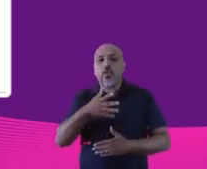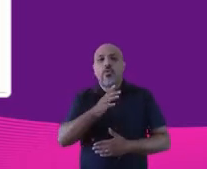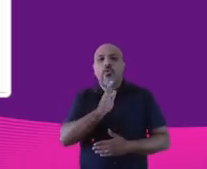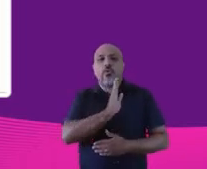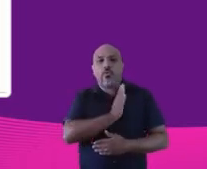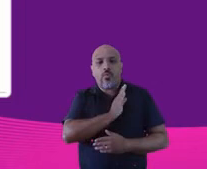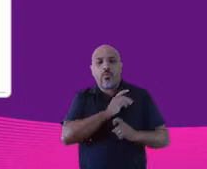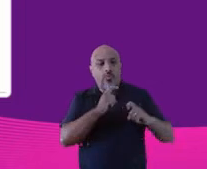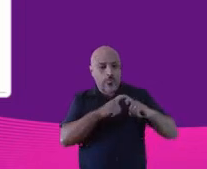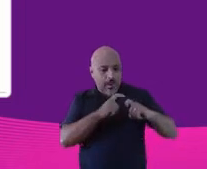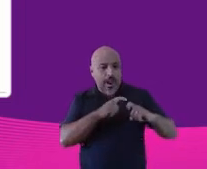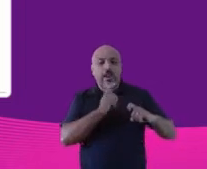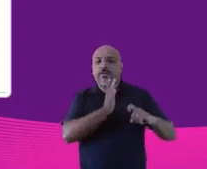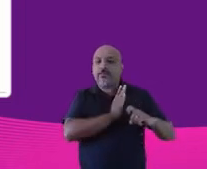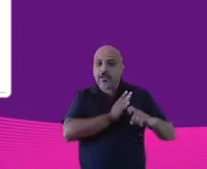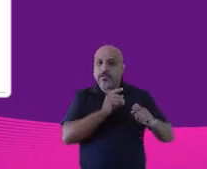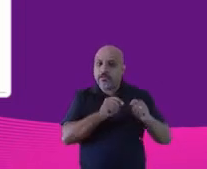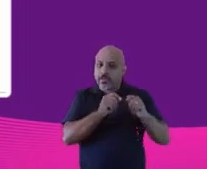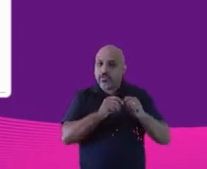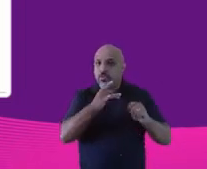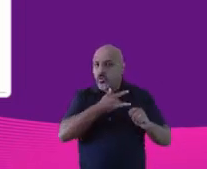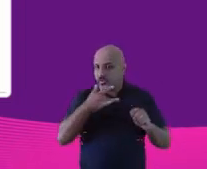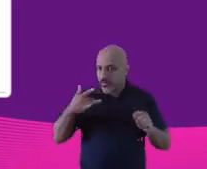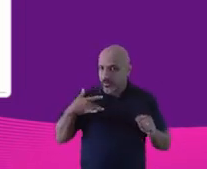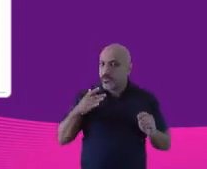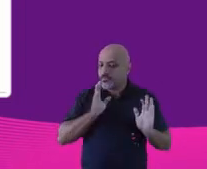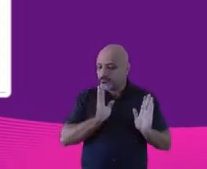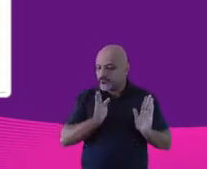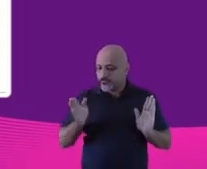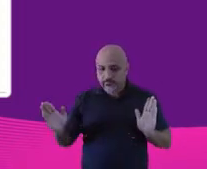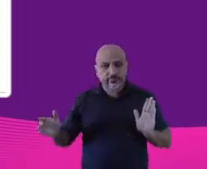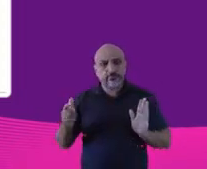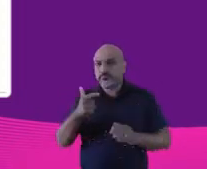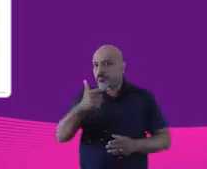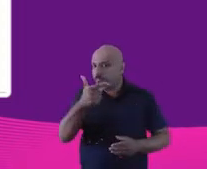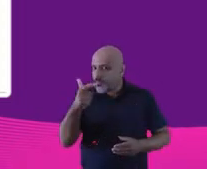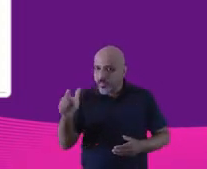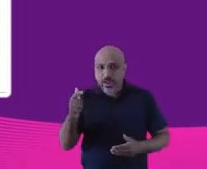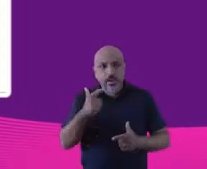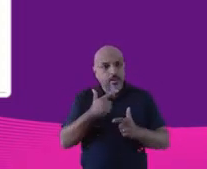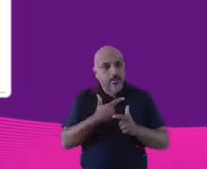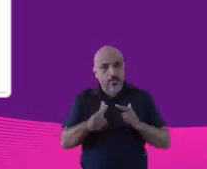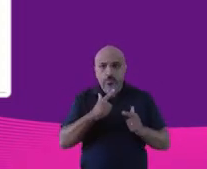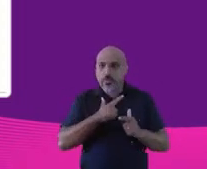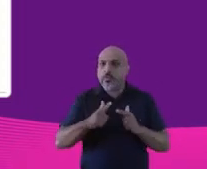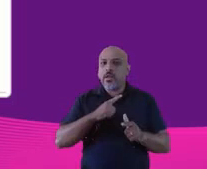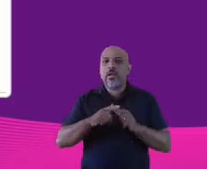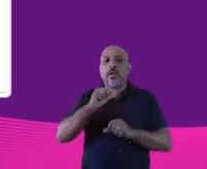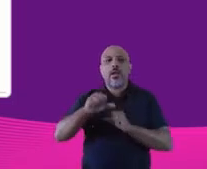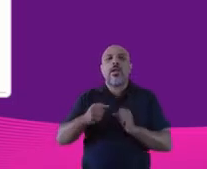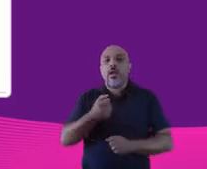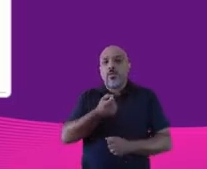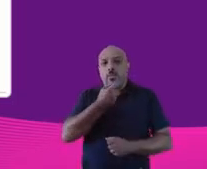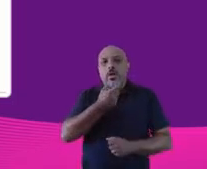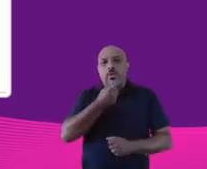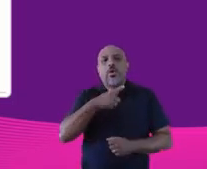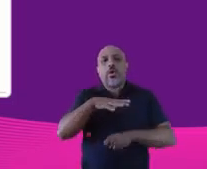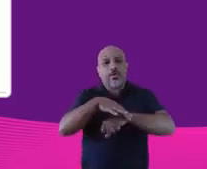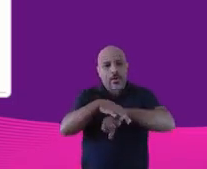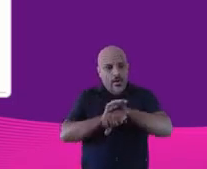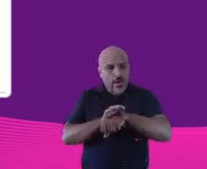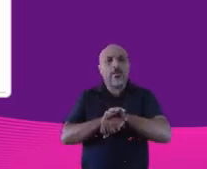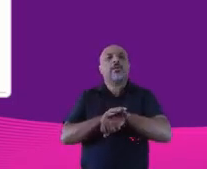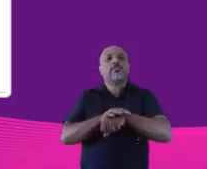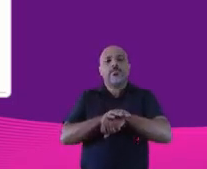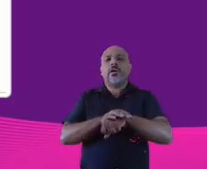você fizer os exames periodicamente, não tem nenhum problema, é uma droga segura para um